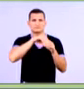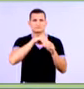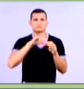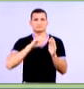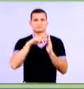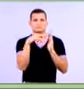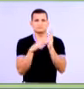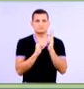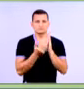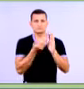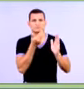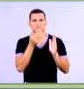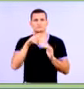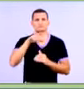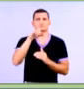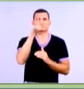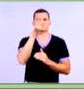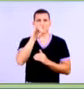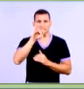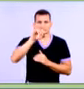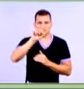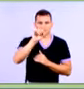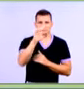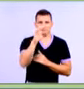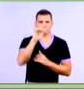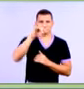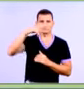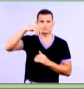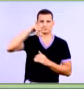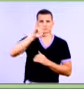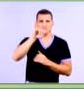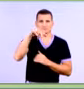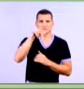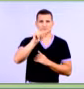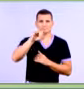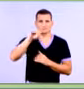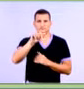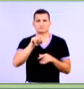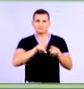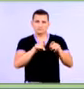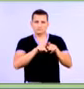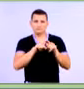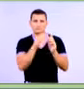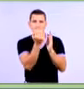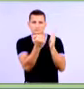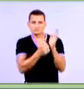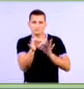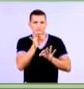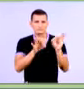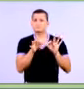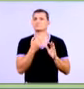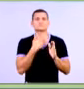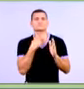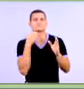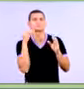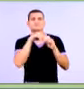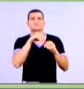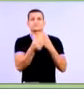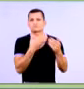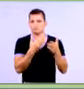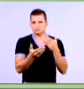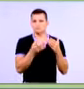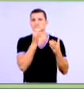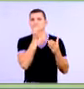lista disciplinada. A lista ordenada, eu também não posso inserir e remover de qualquer forma. Eu tenho que, por exemplo, se for uma lista